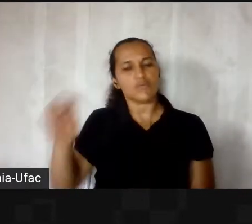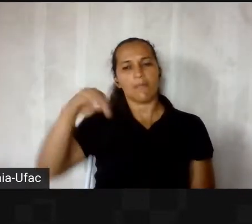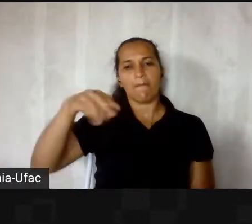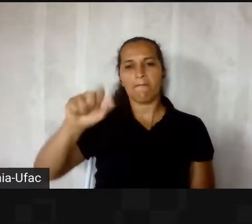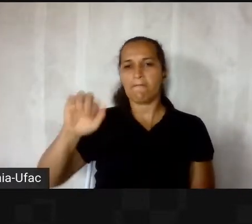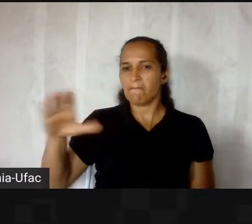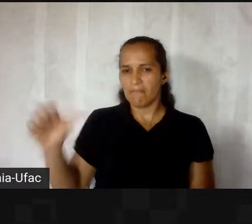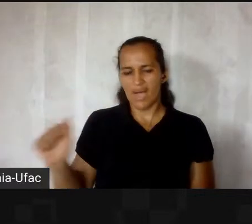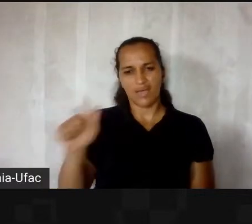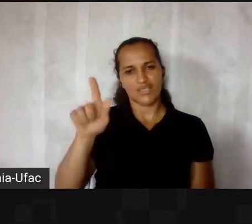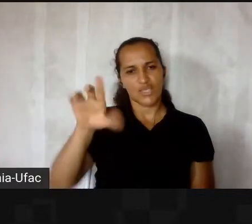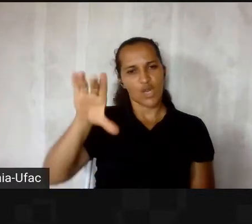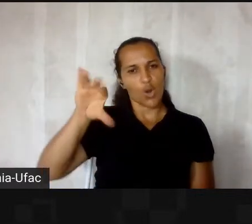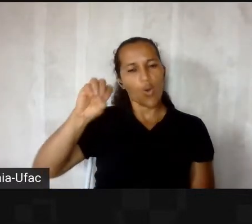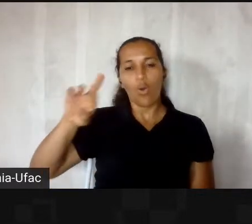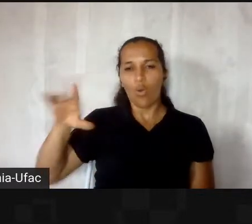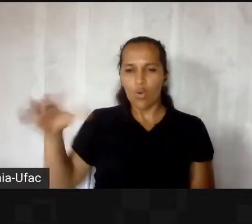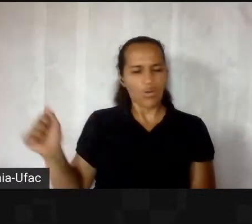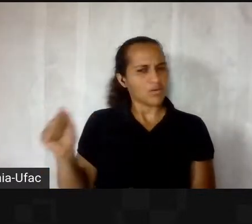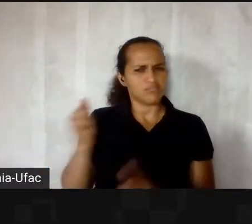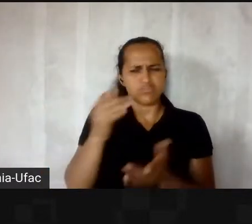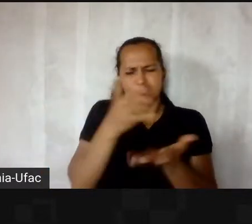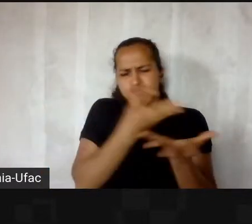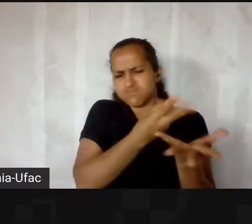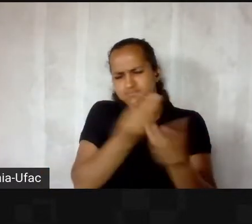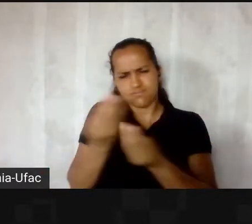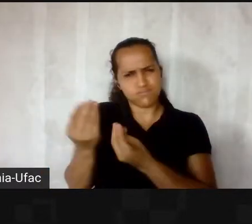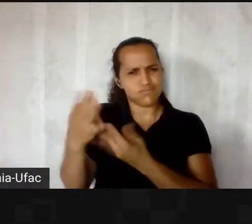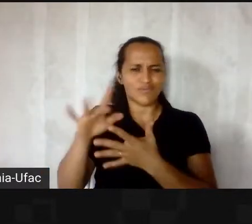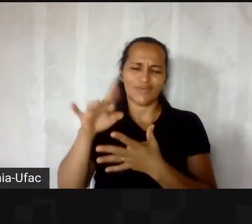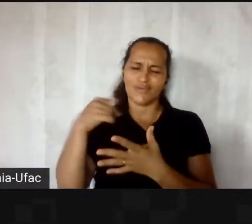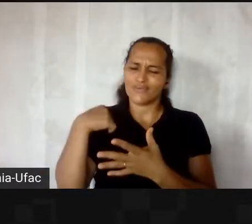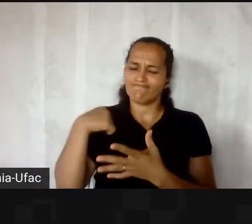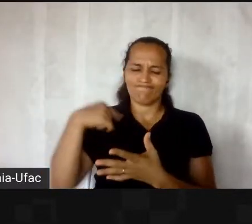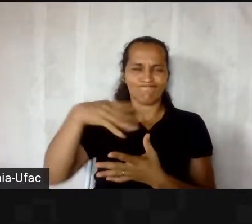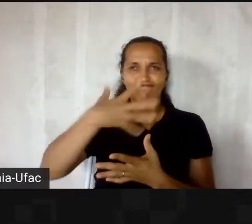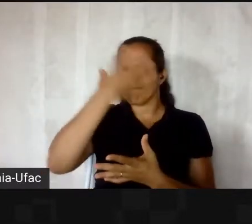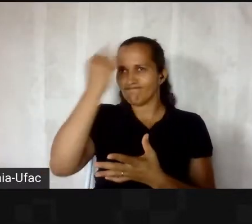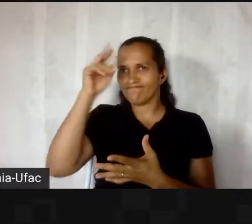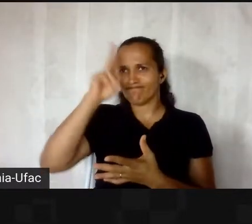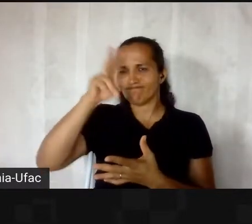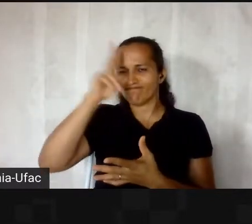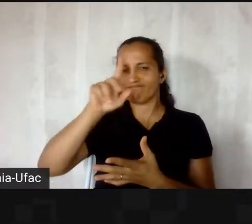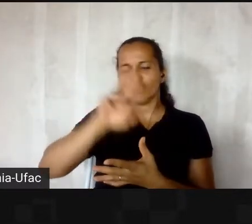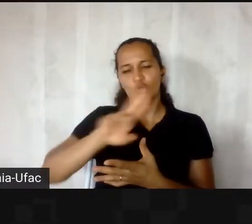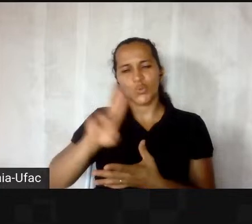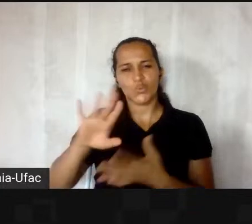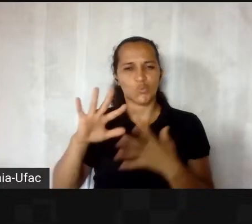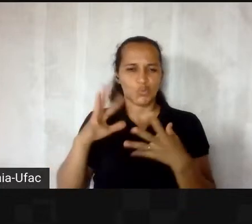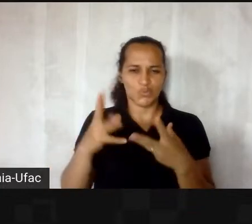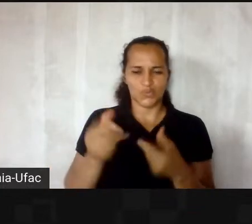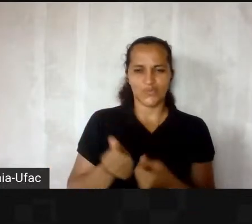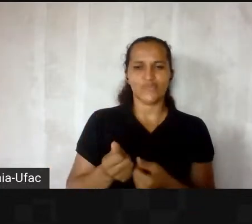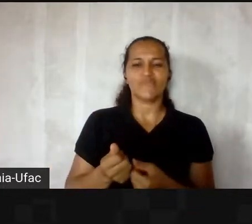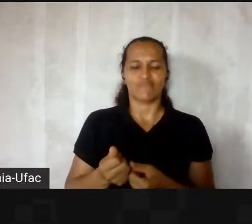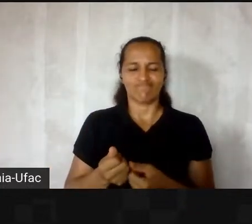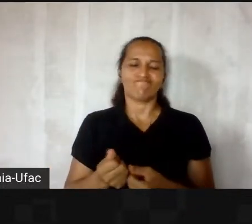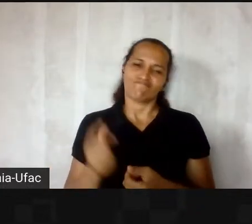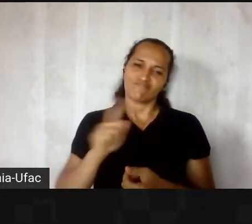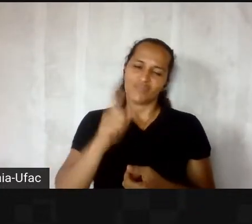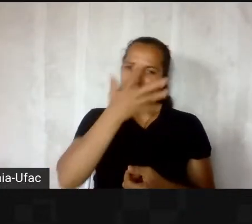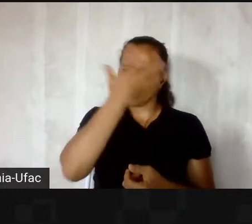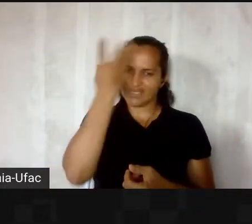né? E muitos outros que eu deixo aqui para não esquecer